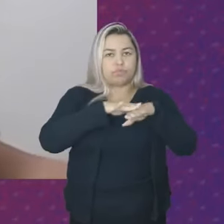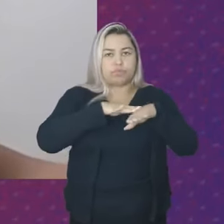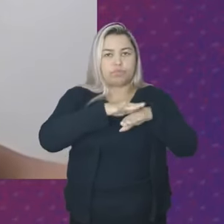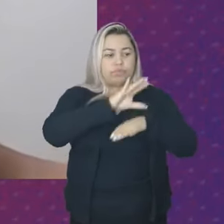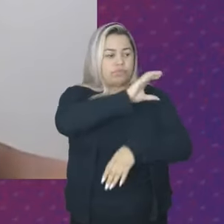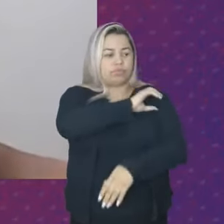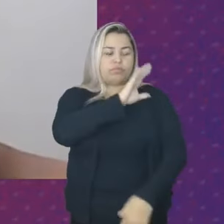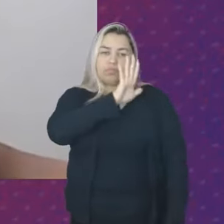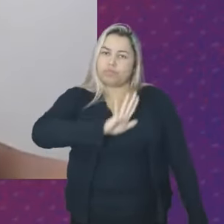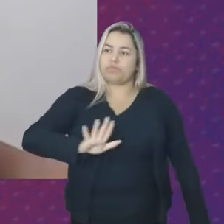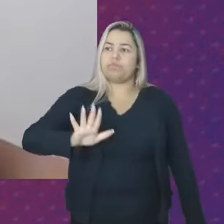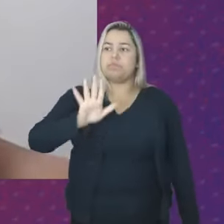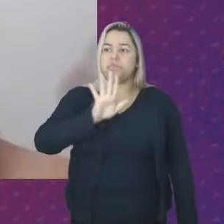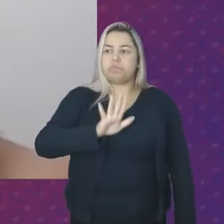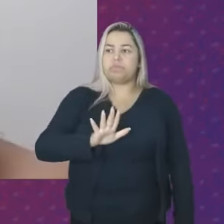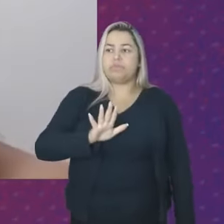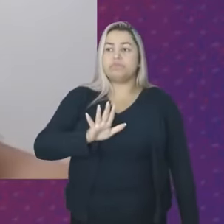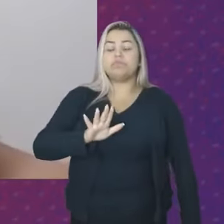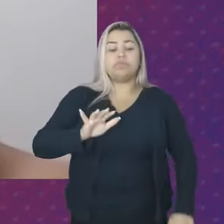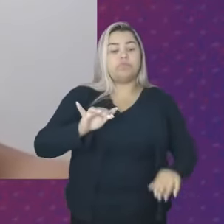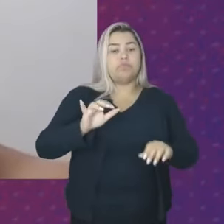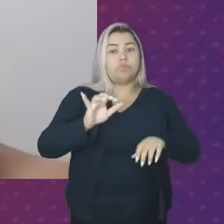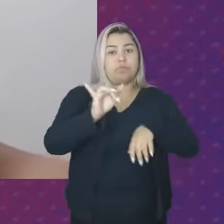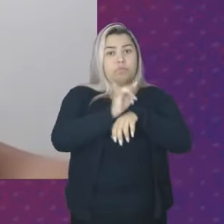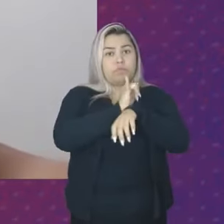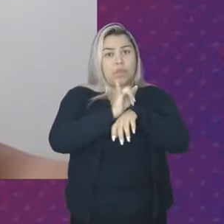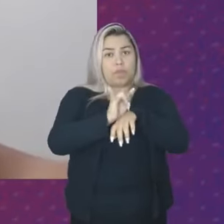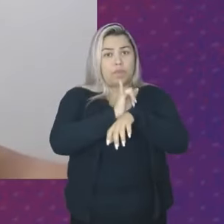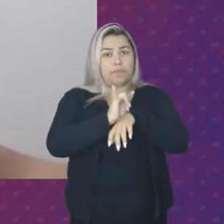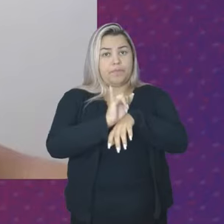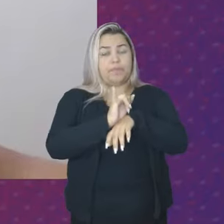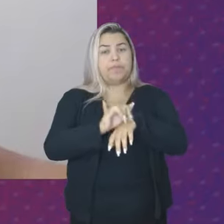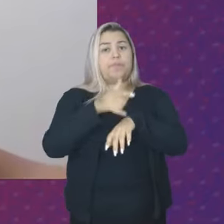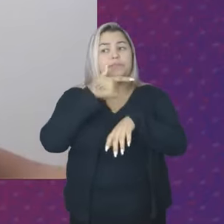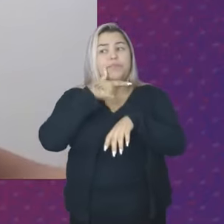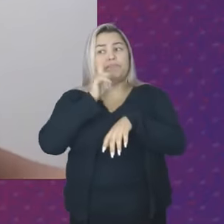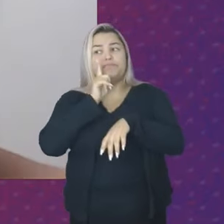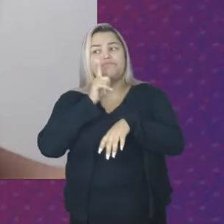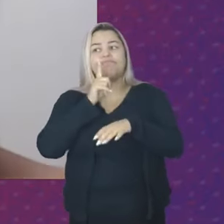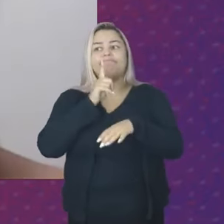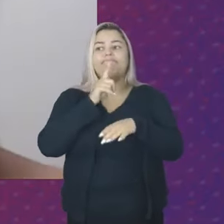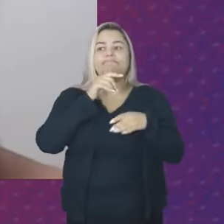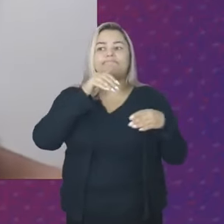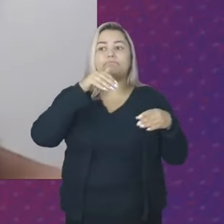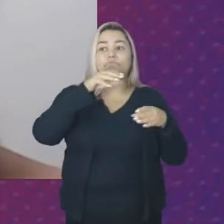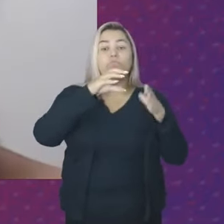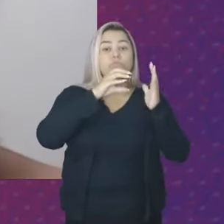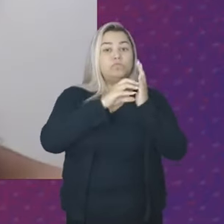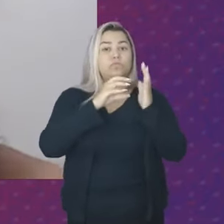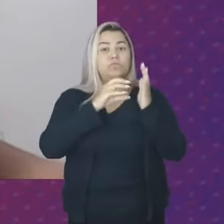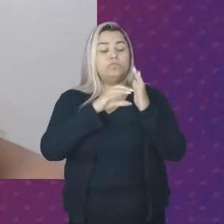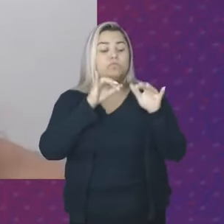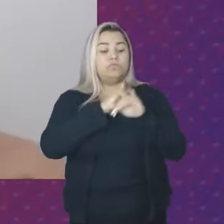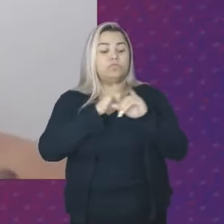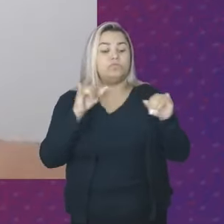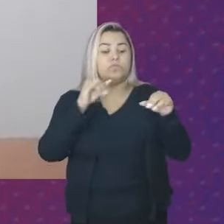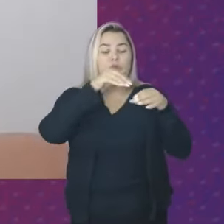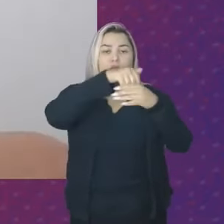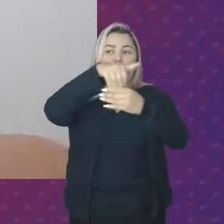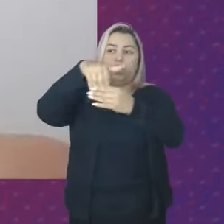para alinhar qual é a estratégia da pré-campanha, né, até o processo do início da campanha